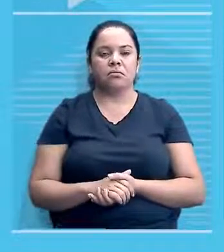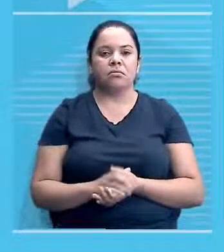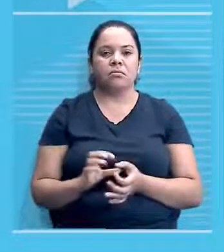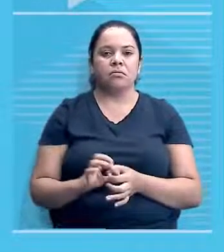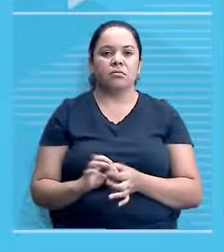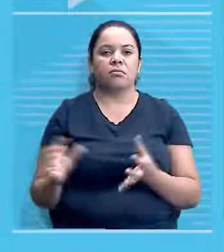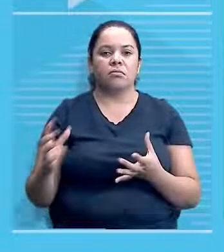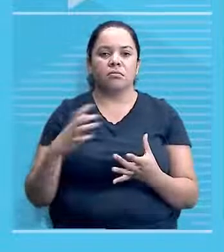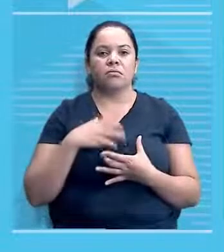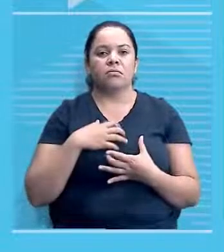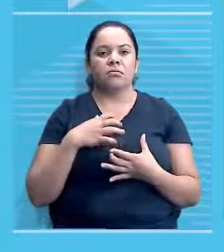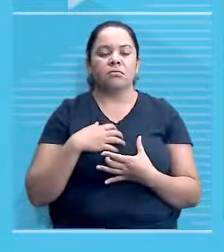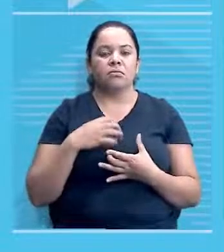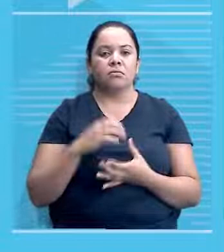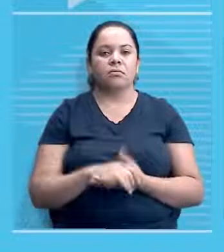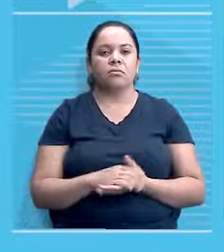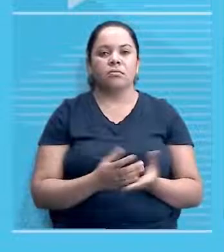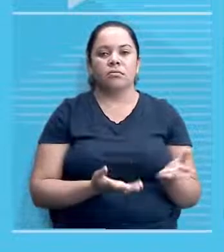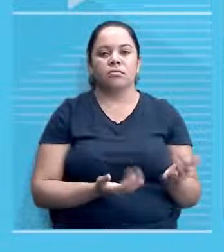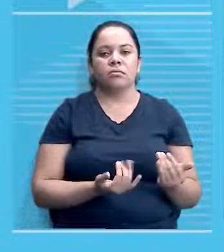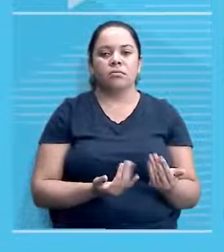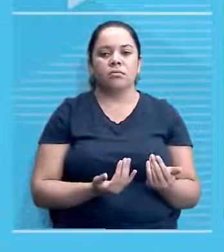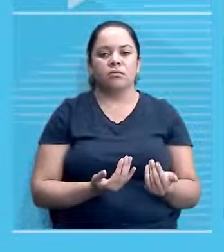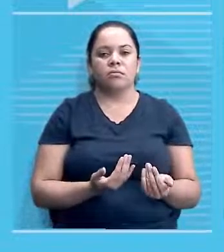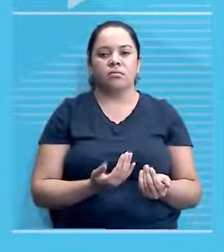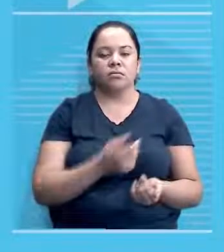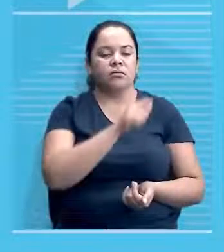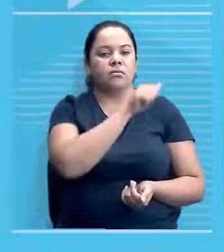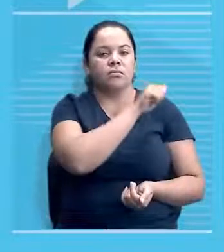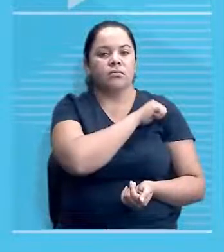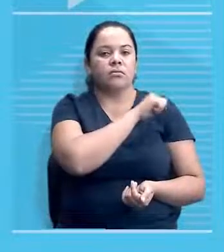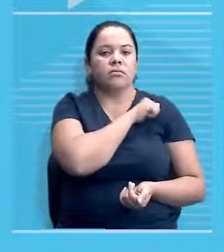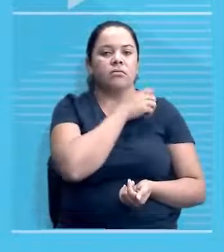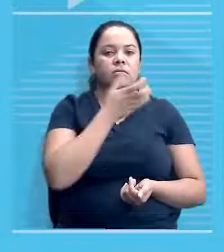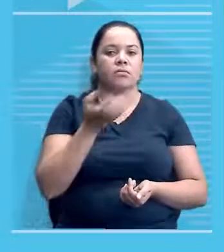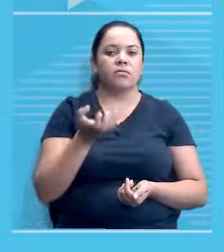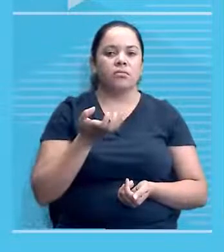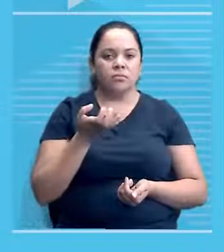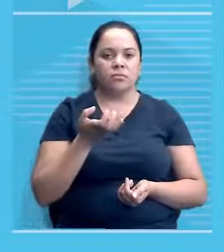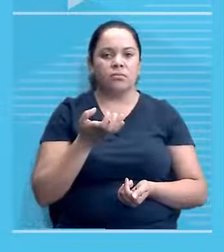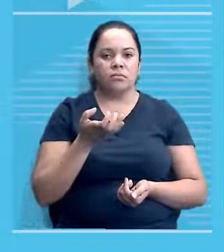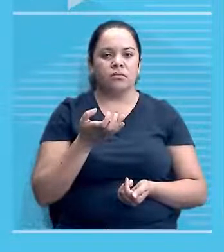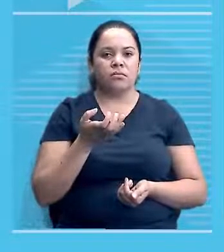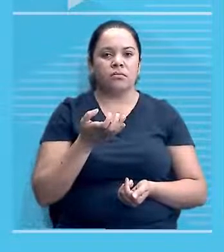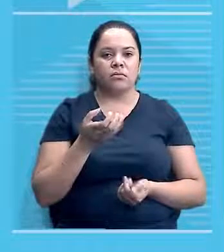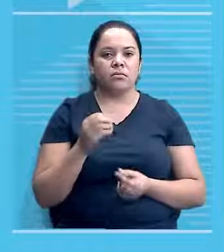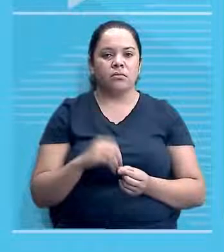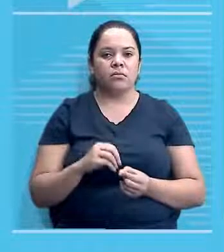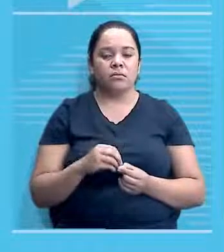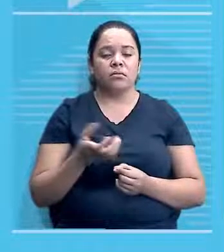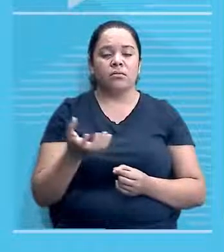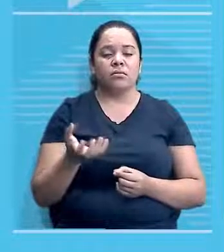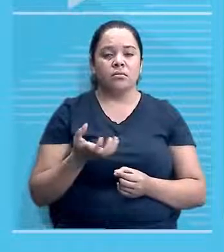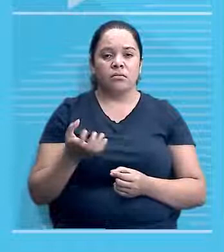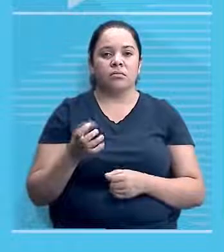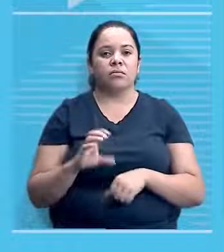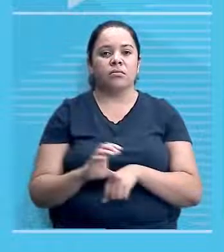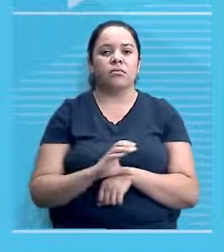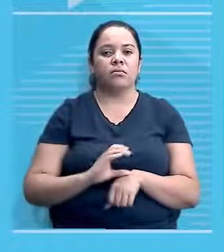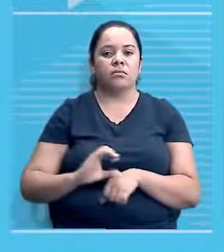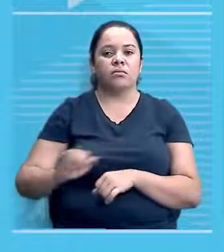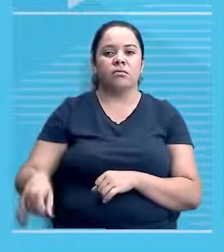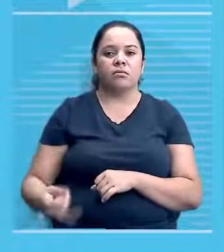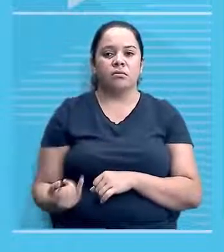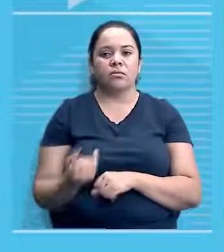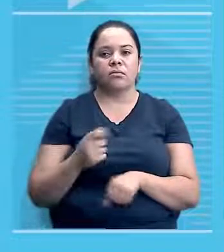dos jovens estudante queria seguir o que ele gosta e quer aproveitar o tempo dele naquilo